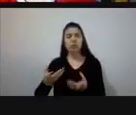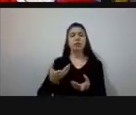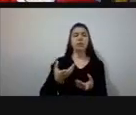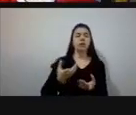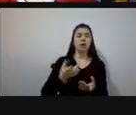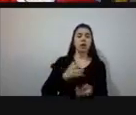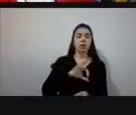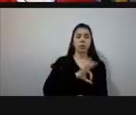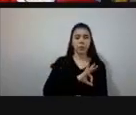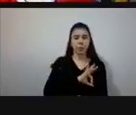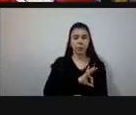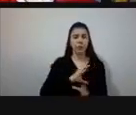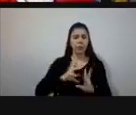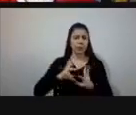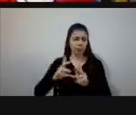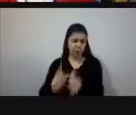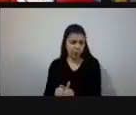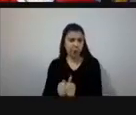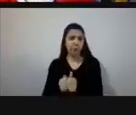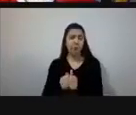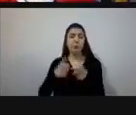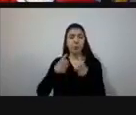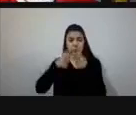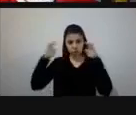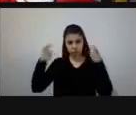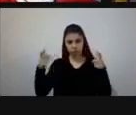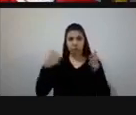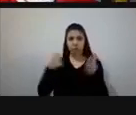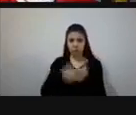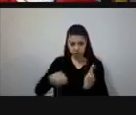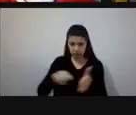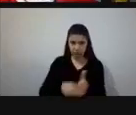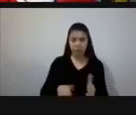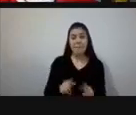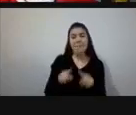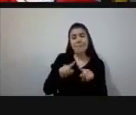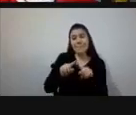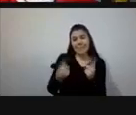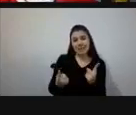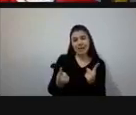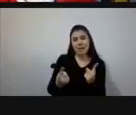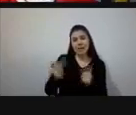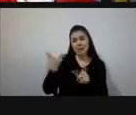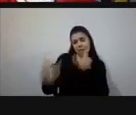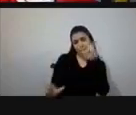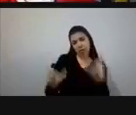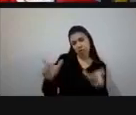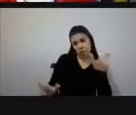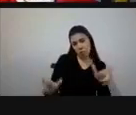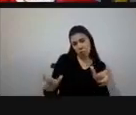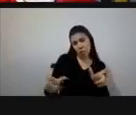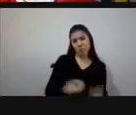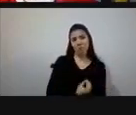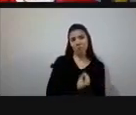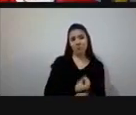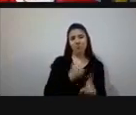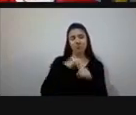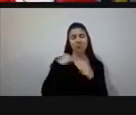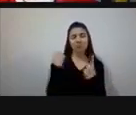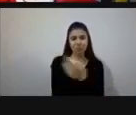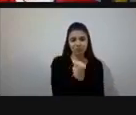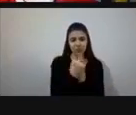numa sociedade que é preconceituosa, que é racista, que é machista, que desrespeita a mulher, elas